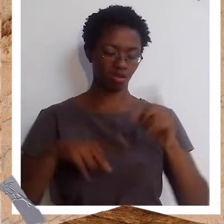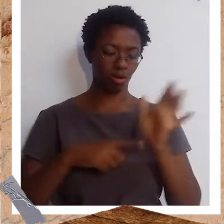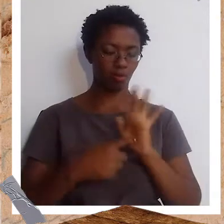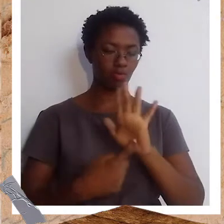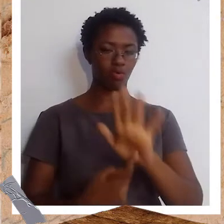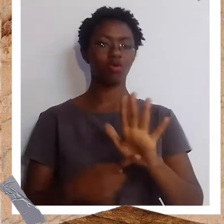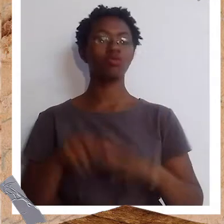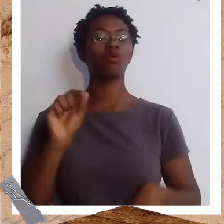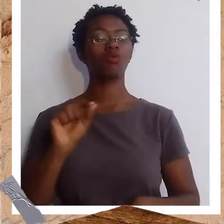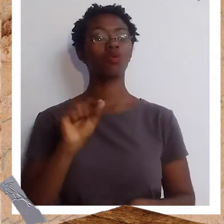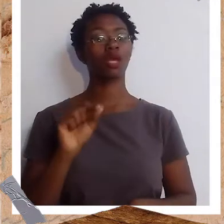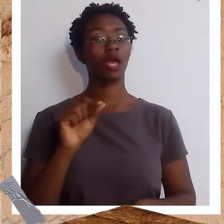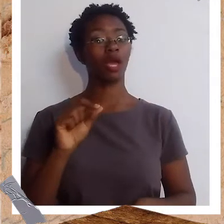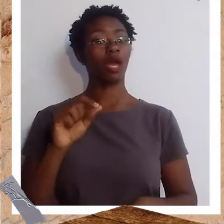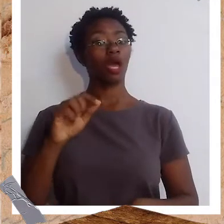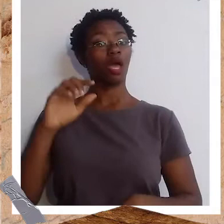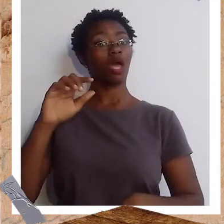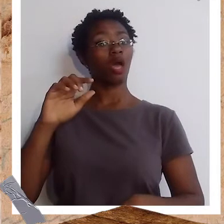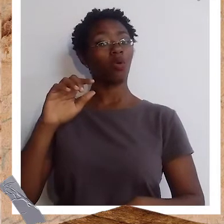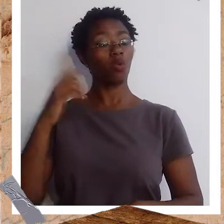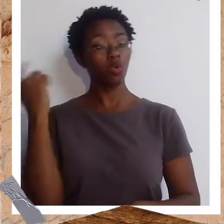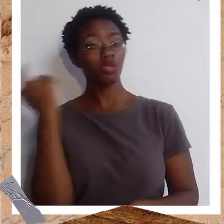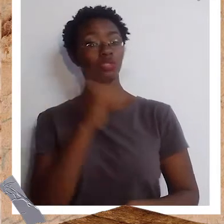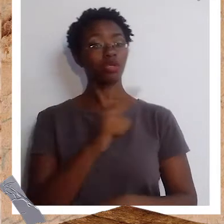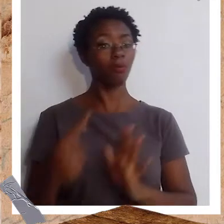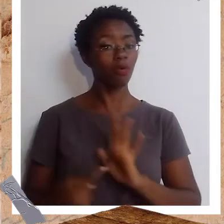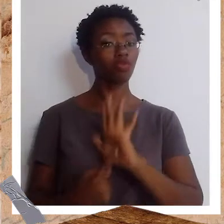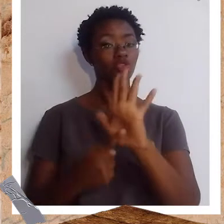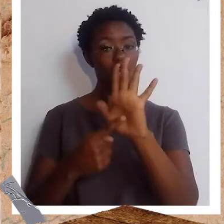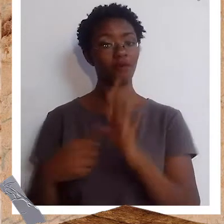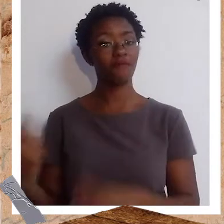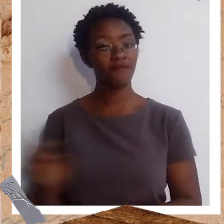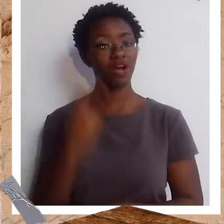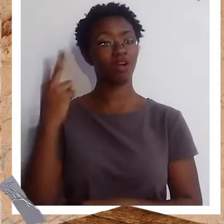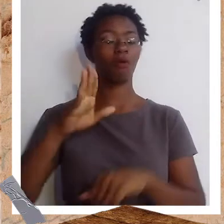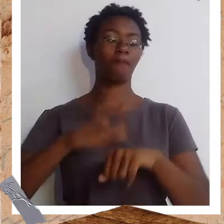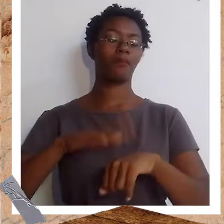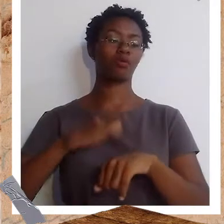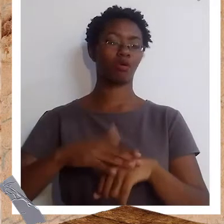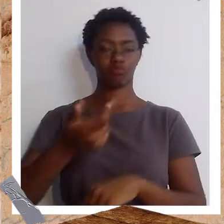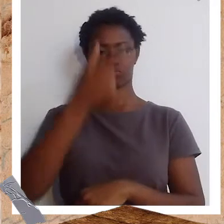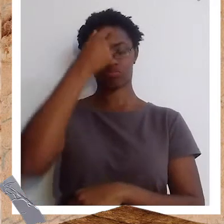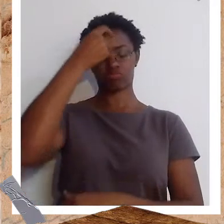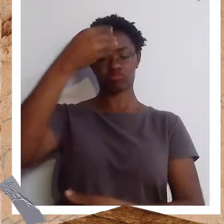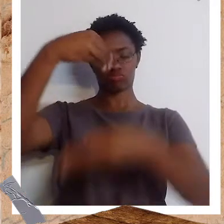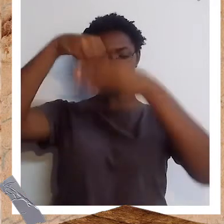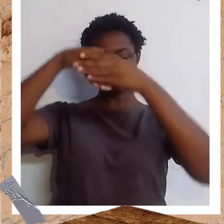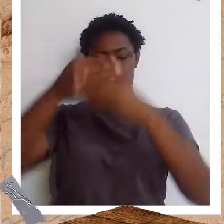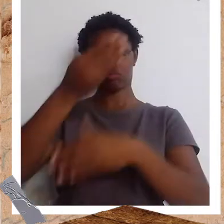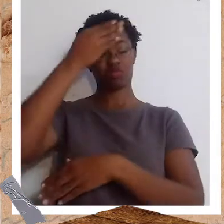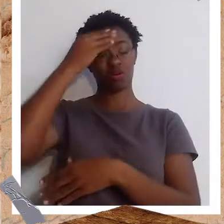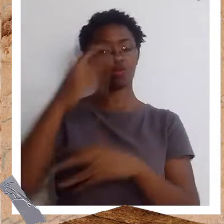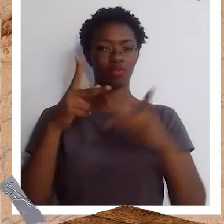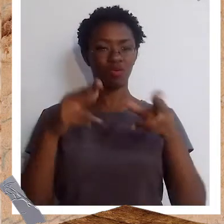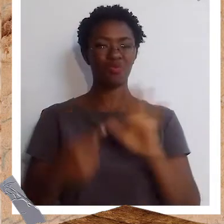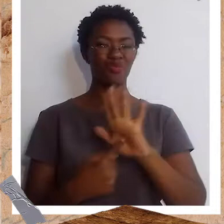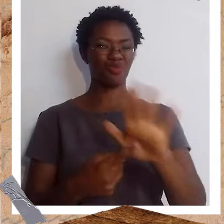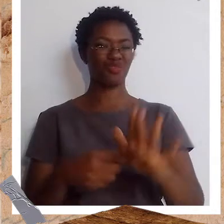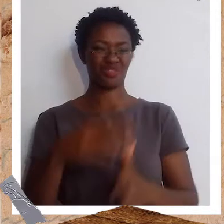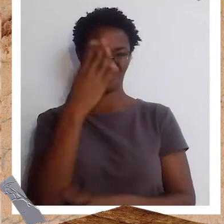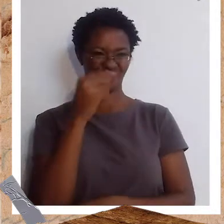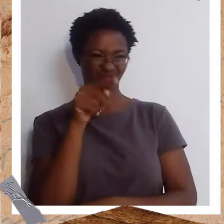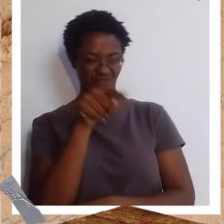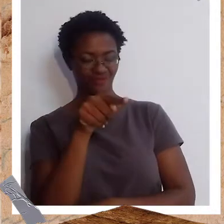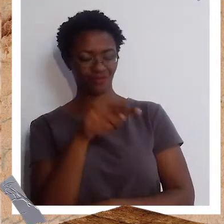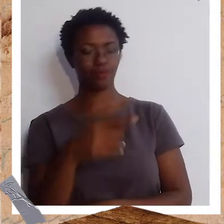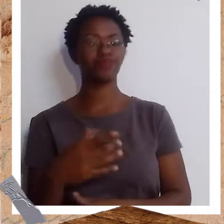parte da sua própria vaidade e da sua própria subjetividade, como se nota nessa fotografia. Ela gostava, né,